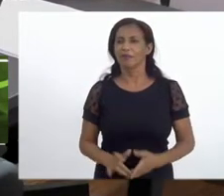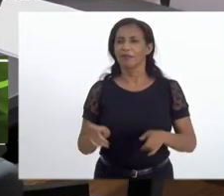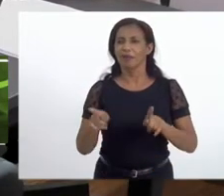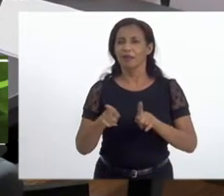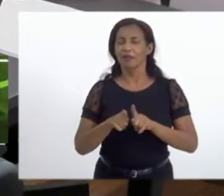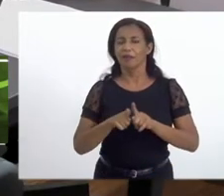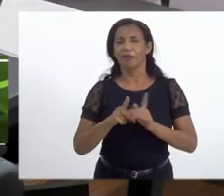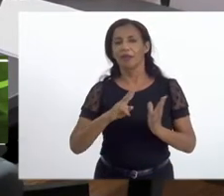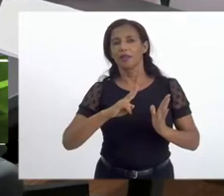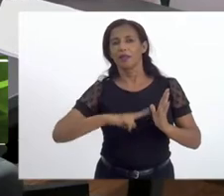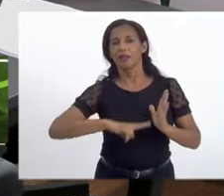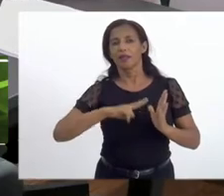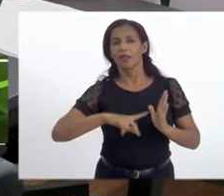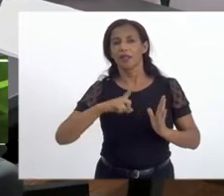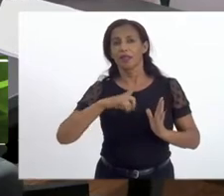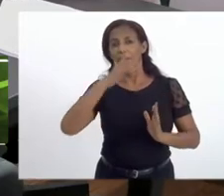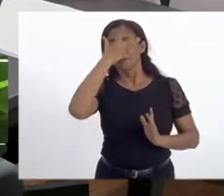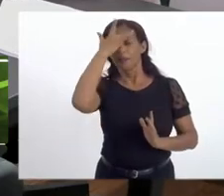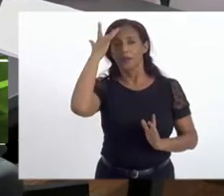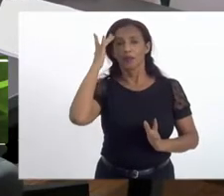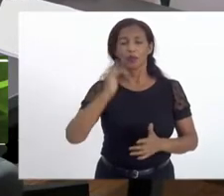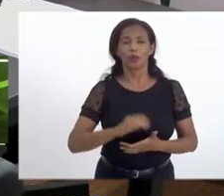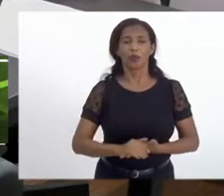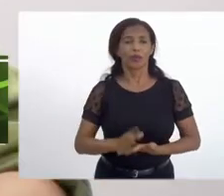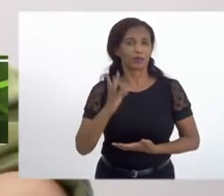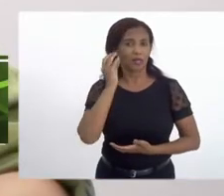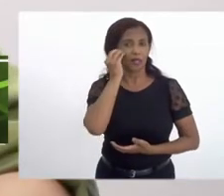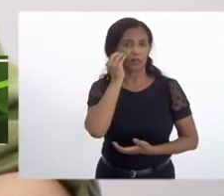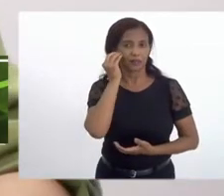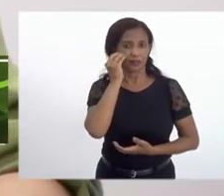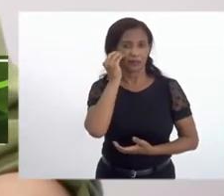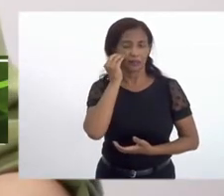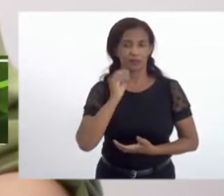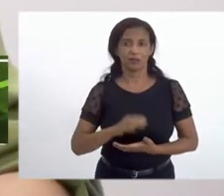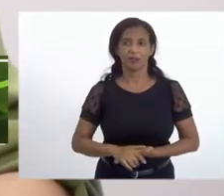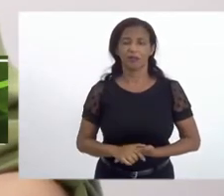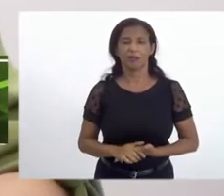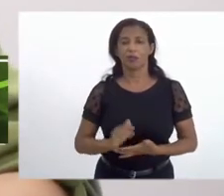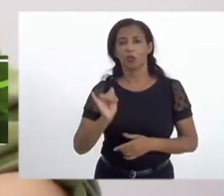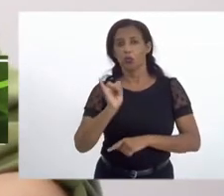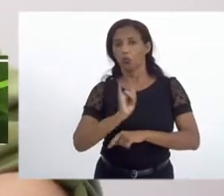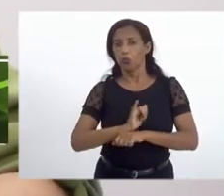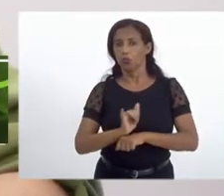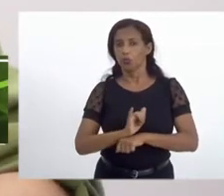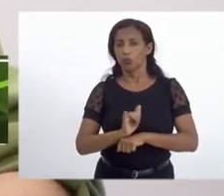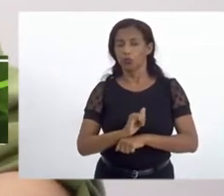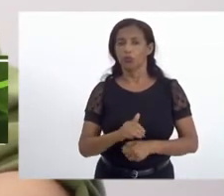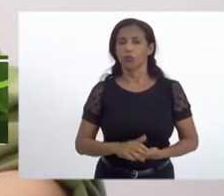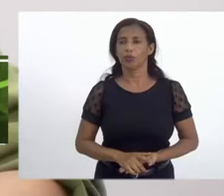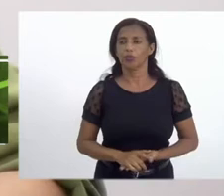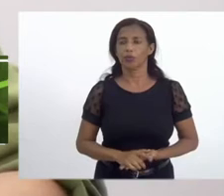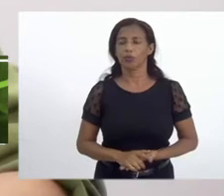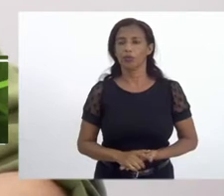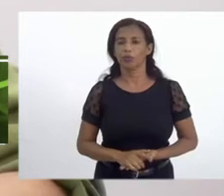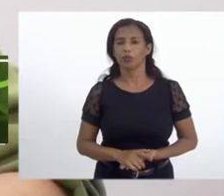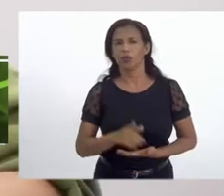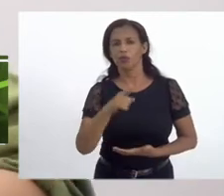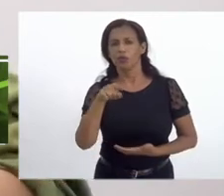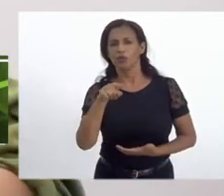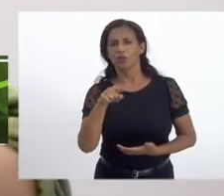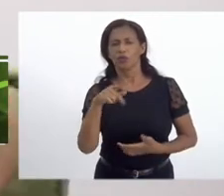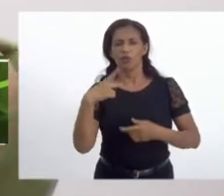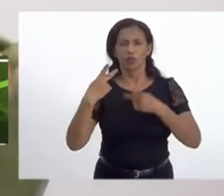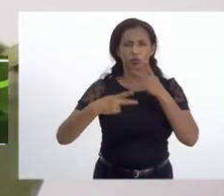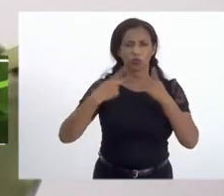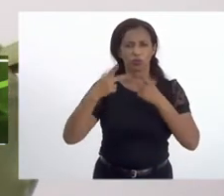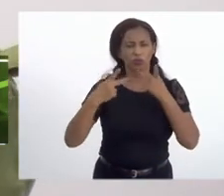ler aqui que tem pessoas que estão nos assistindo através do YouTube, estão fazendo as suas